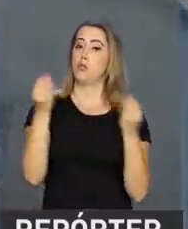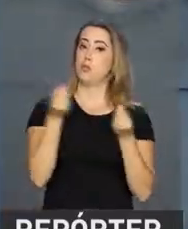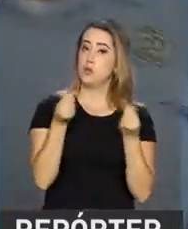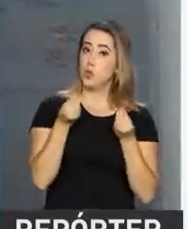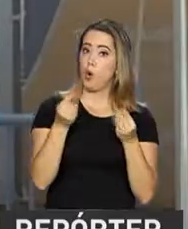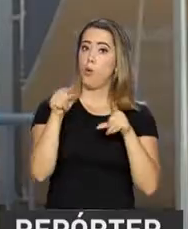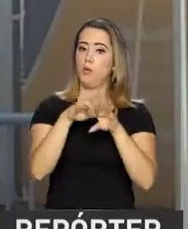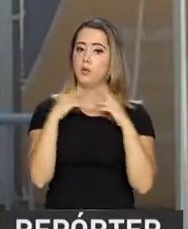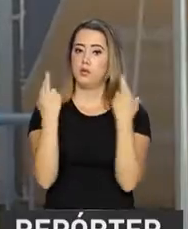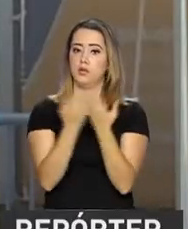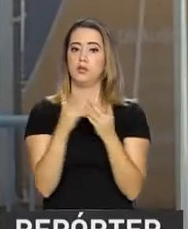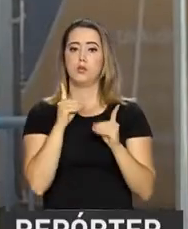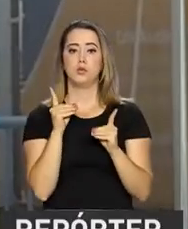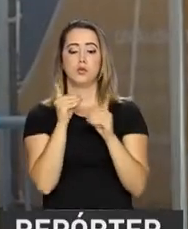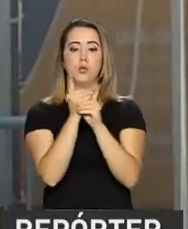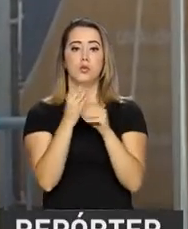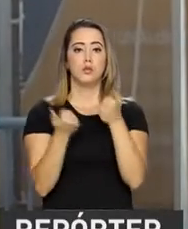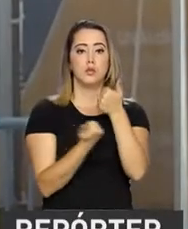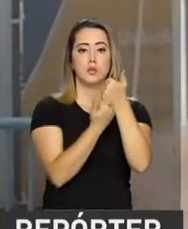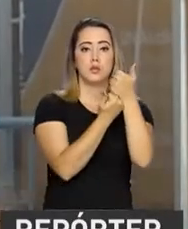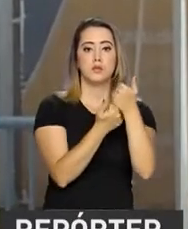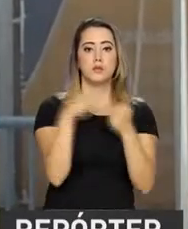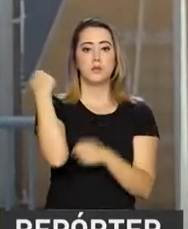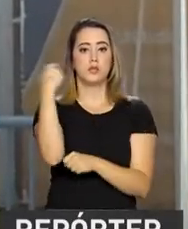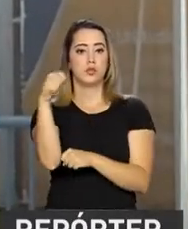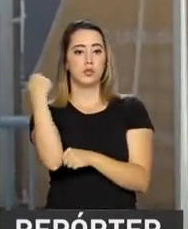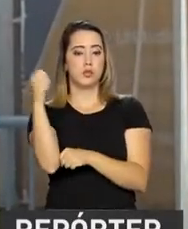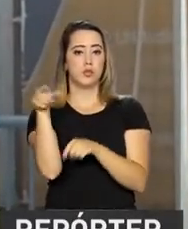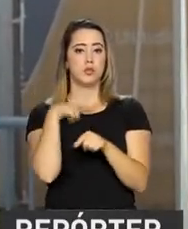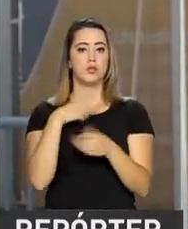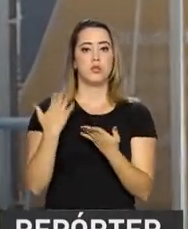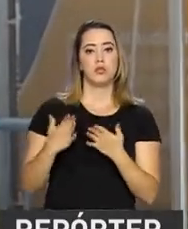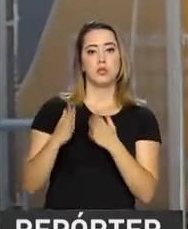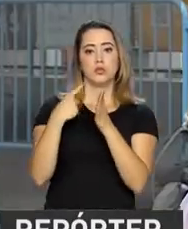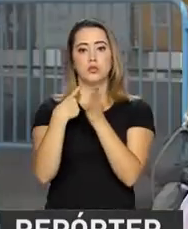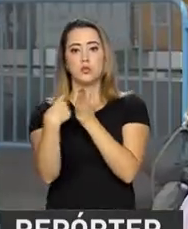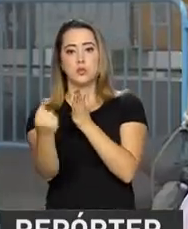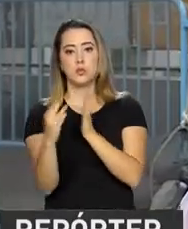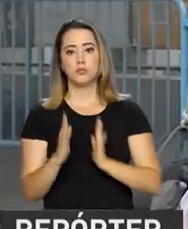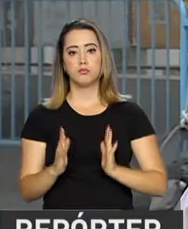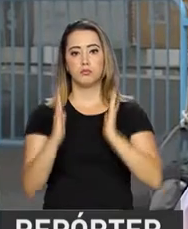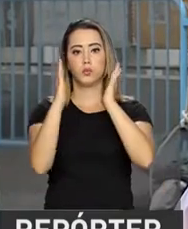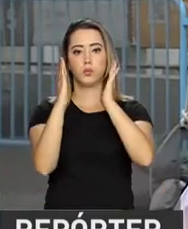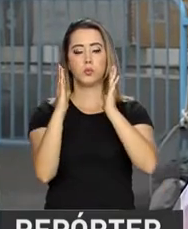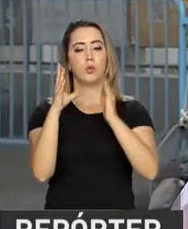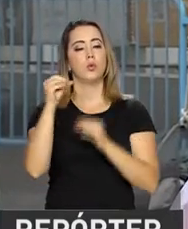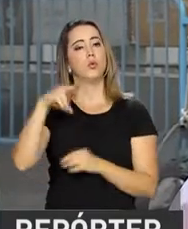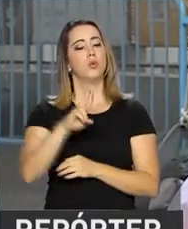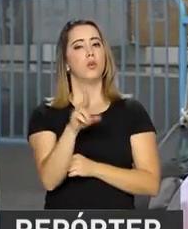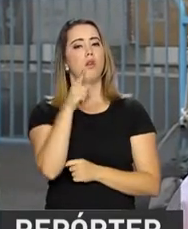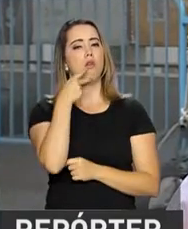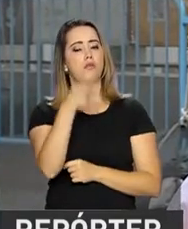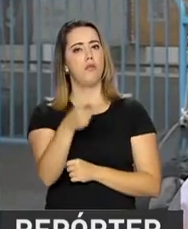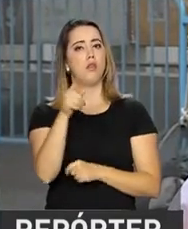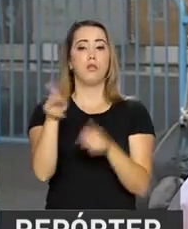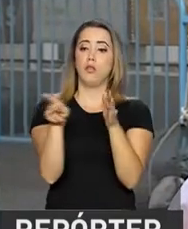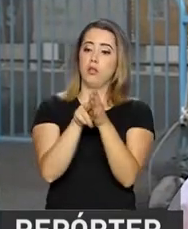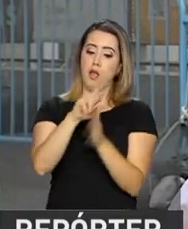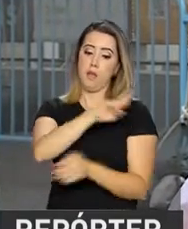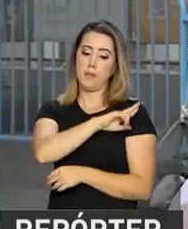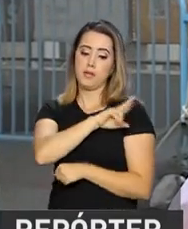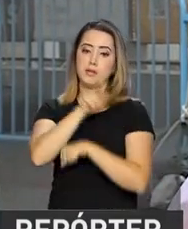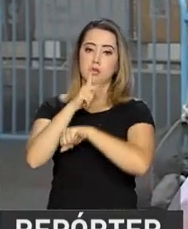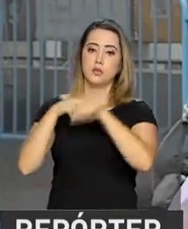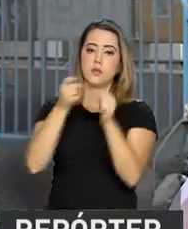assembléia encontram a vice-presidente da argentina deixando o prédio da onu ela veio representando o seu país e vai discursar